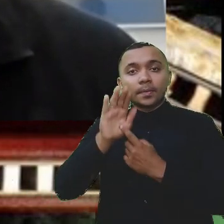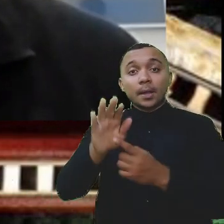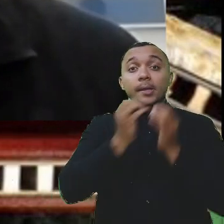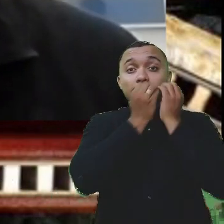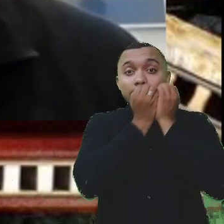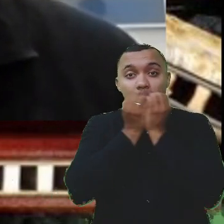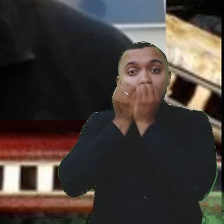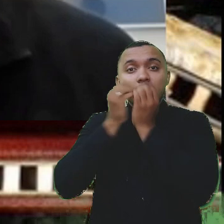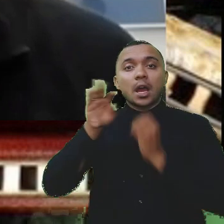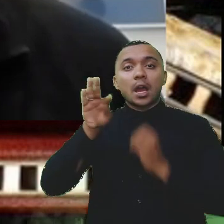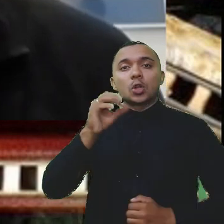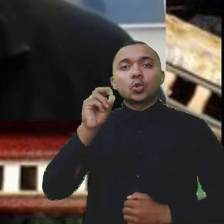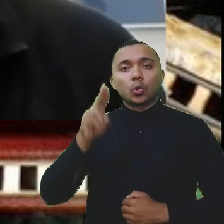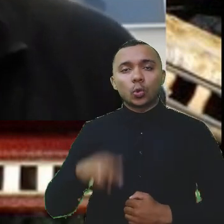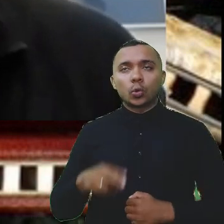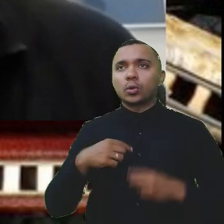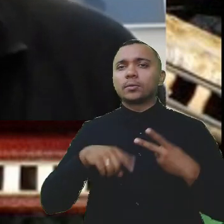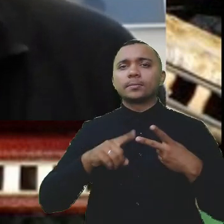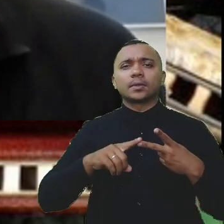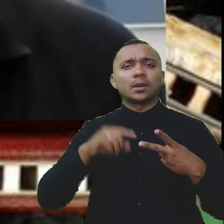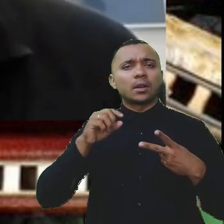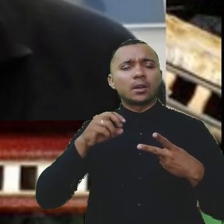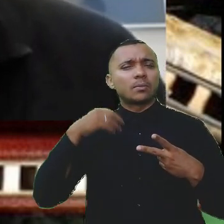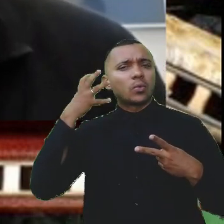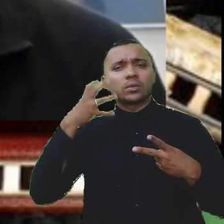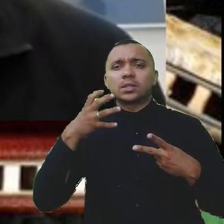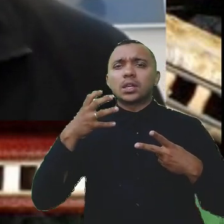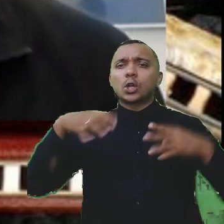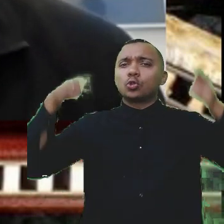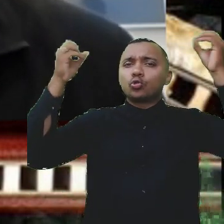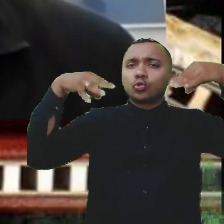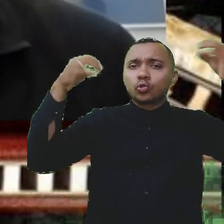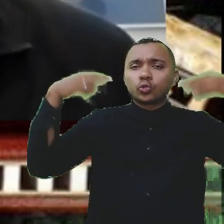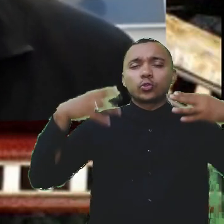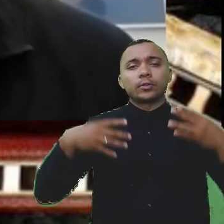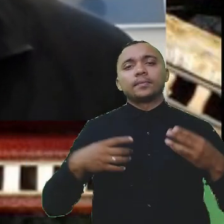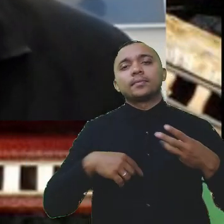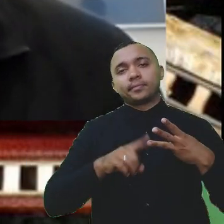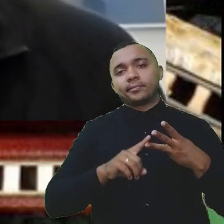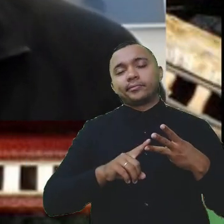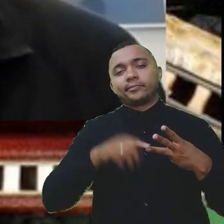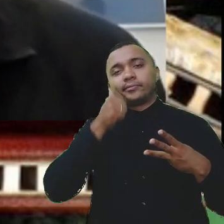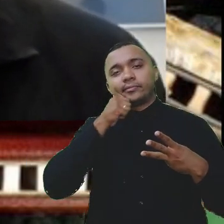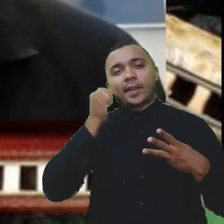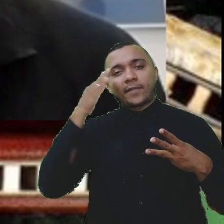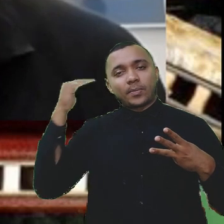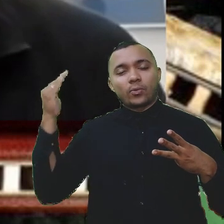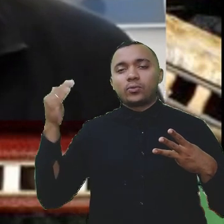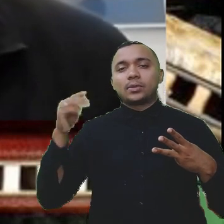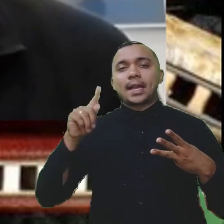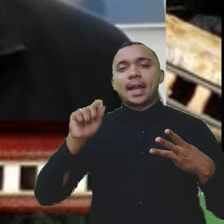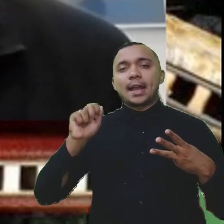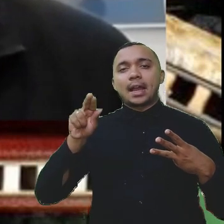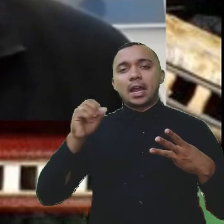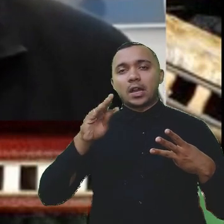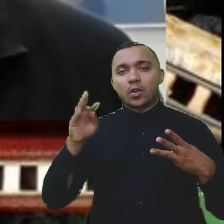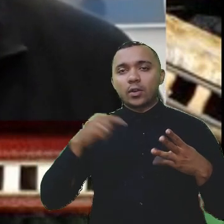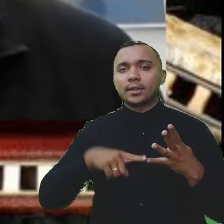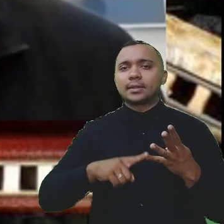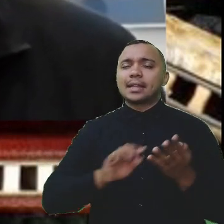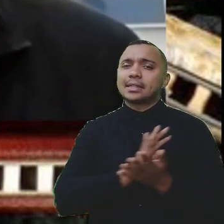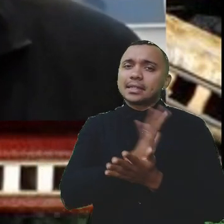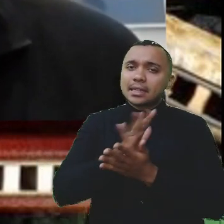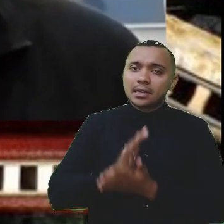falando, ó, Chega de Saudade, Chovendo na Roseira, aí tudo bem, Garota de Ipanema, claro, Corcovado, Samba da Nota